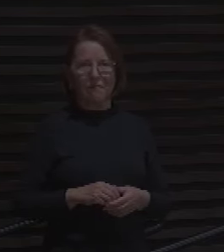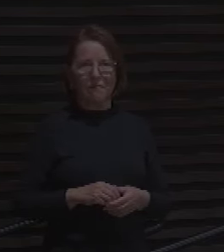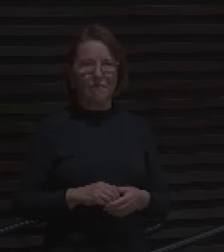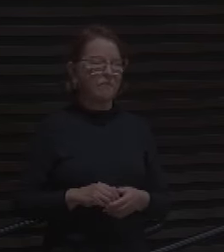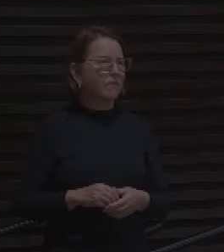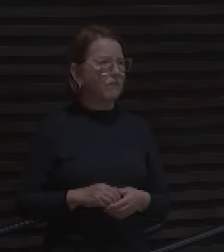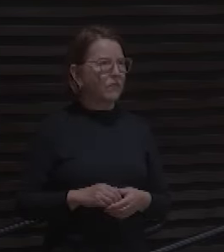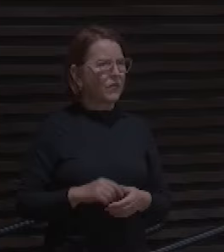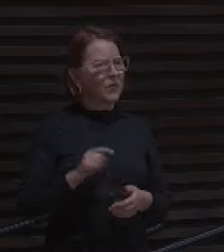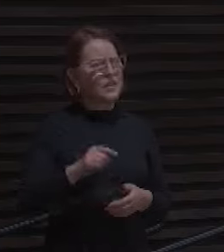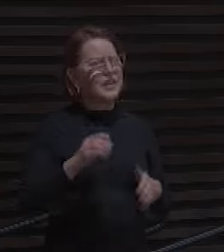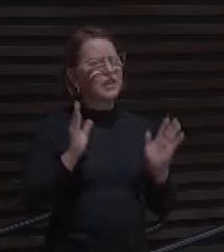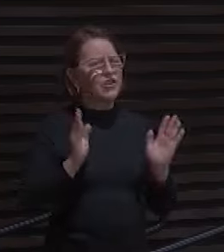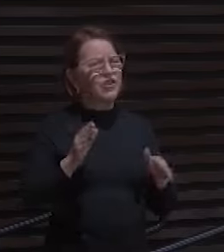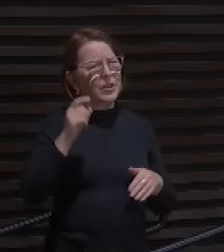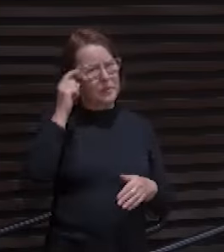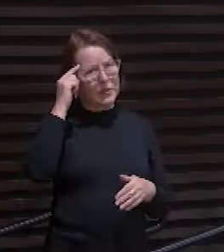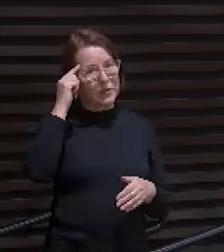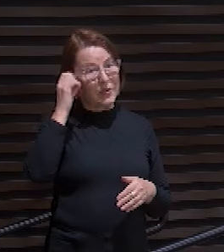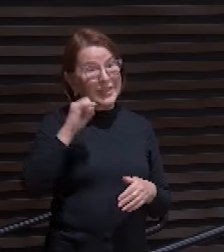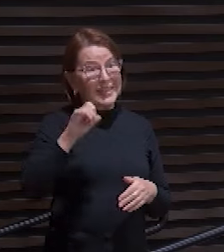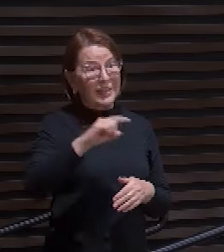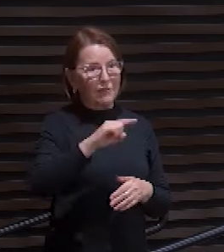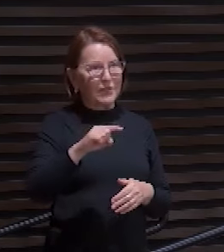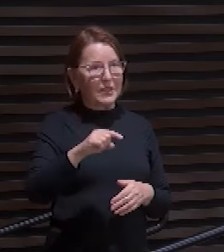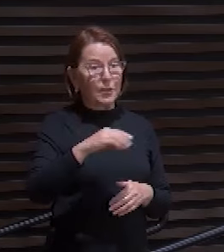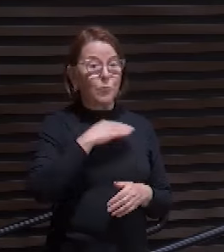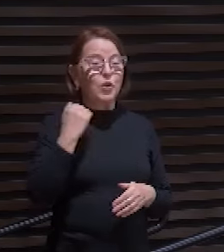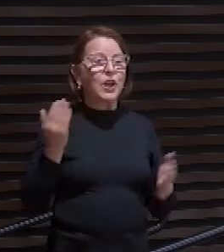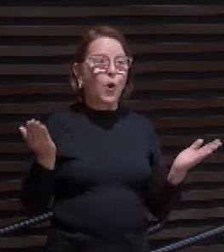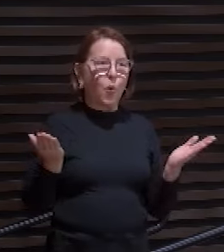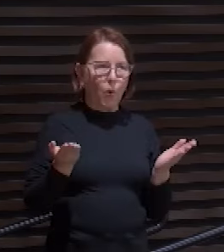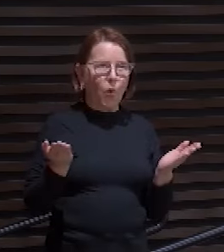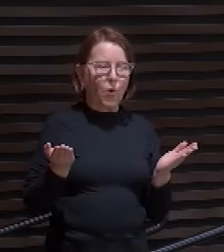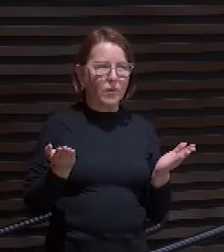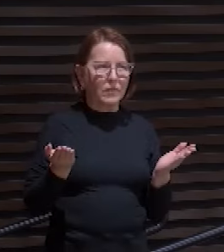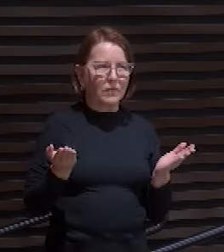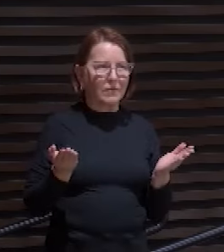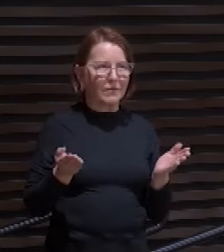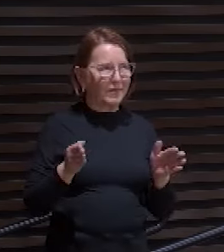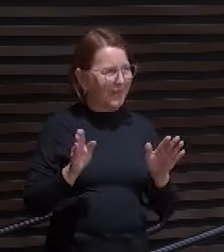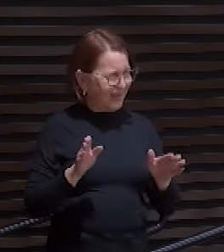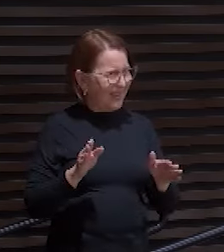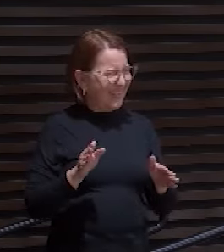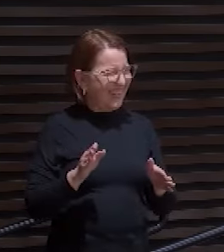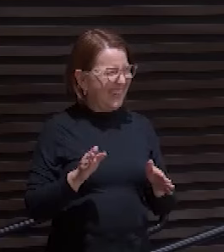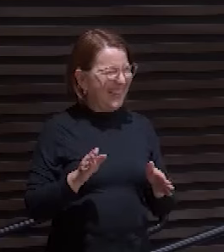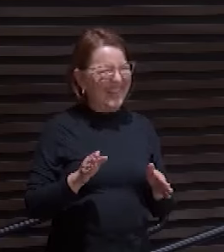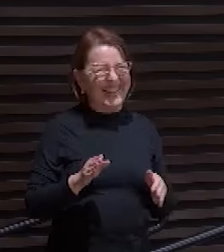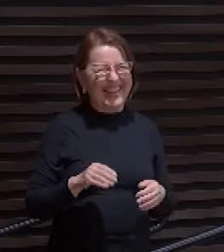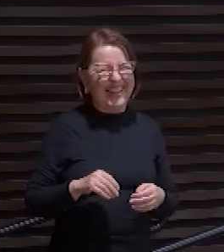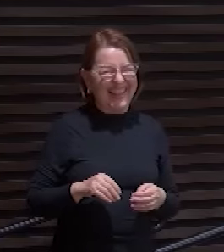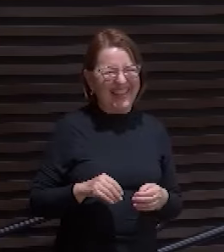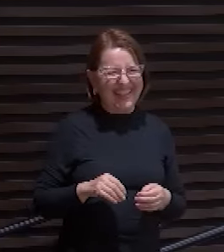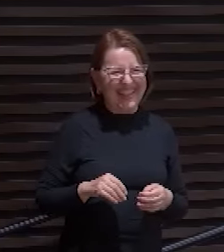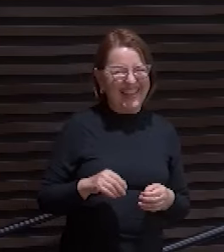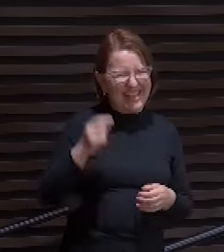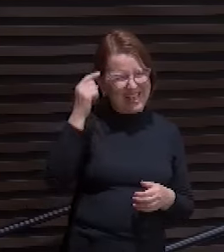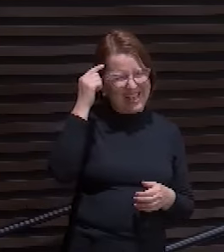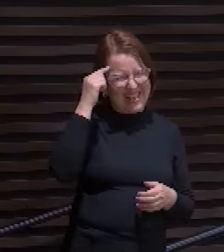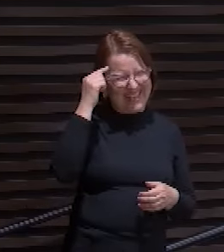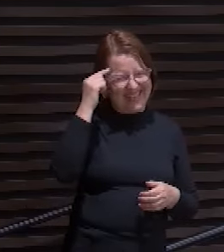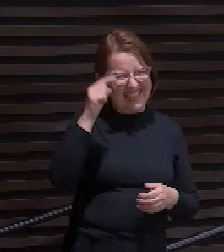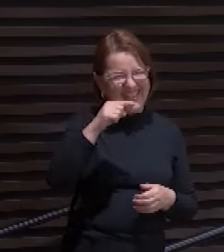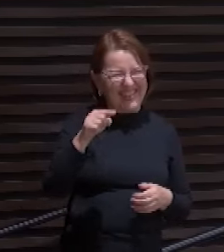você já parou para pensar se você morresse hoje? Vamos infartar você hoje? Infarto é uma morte boa, né? Rápida, sem